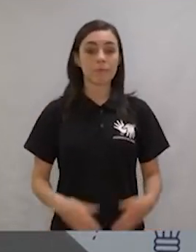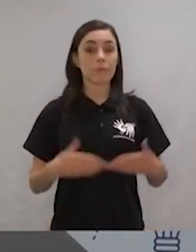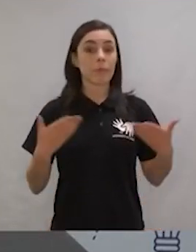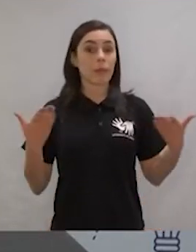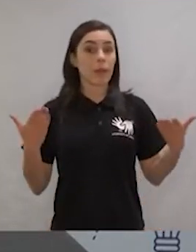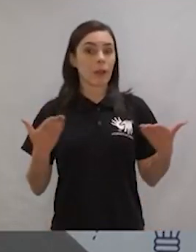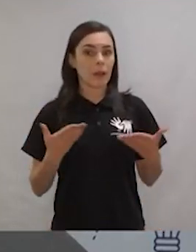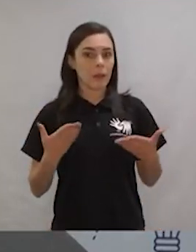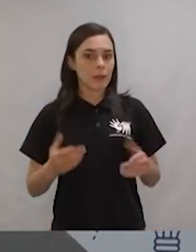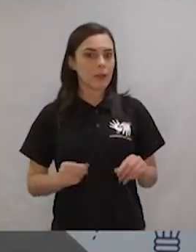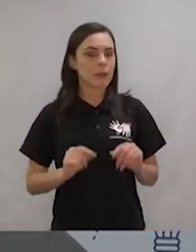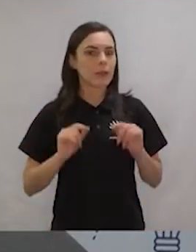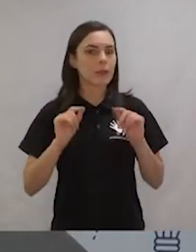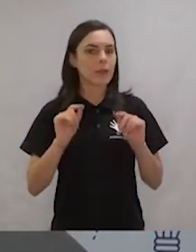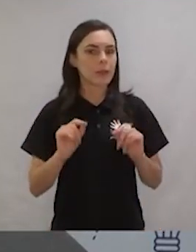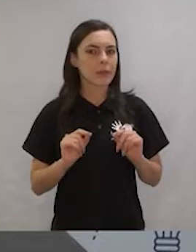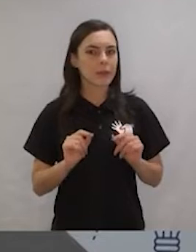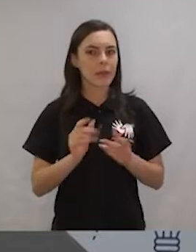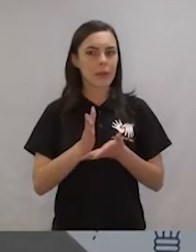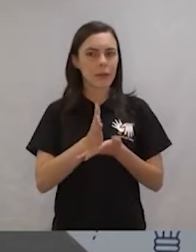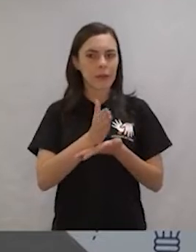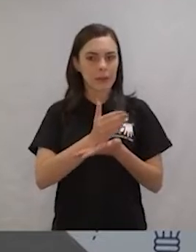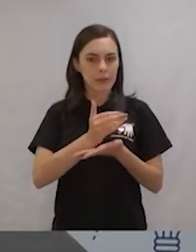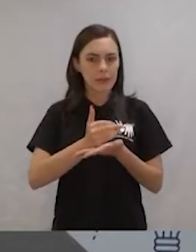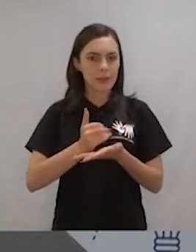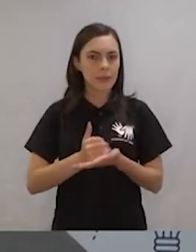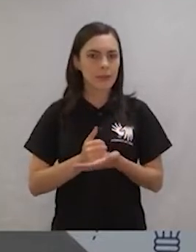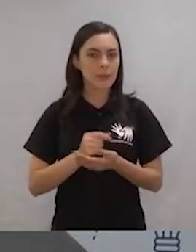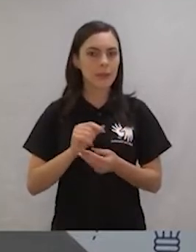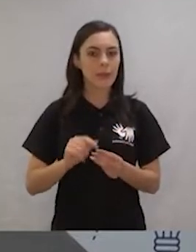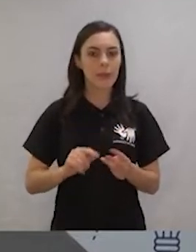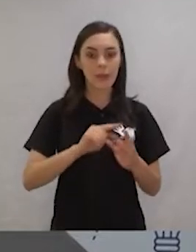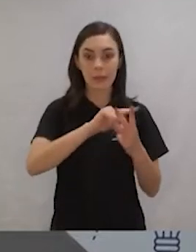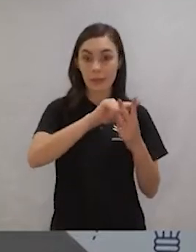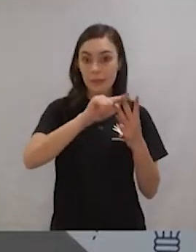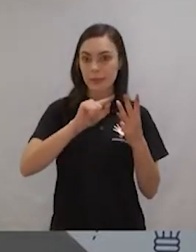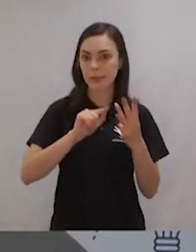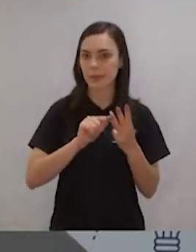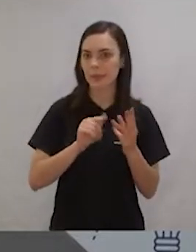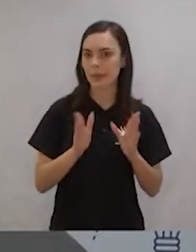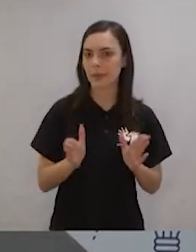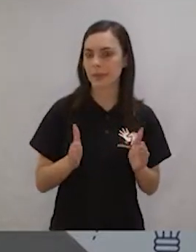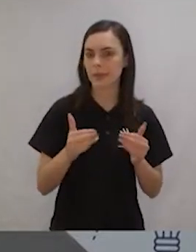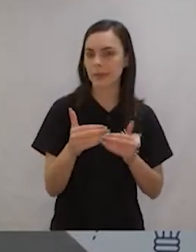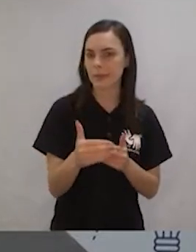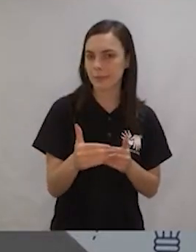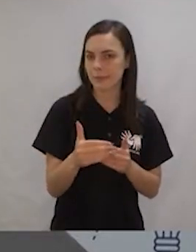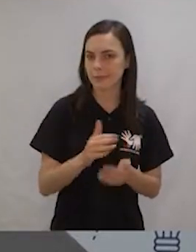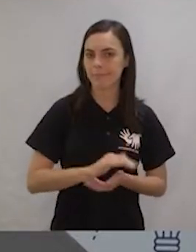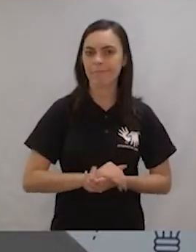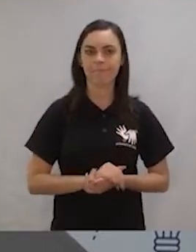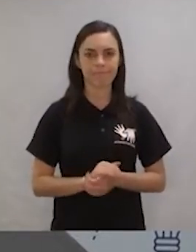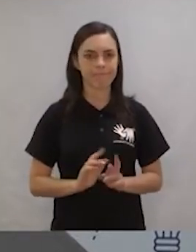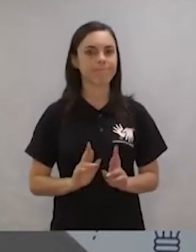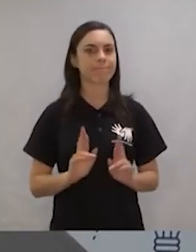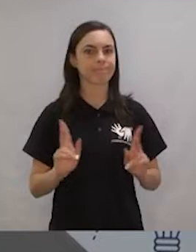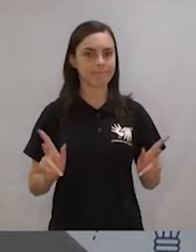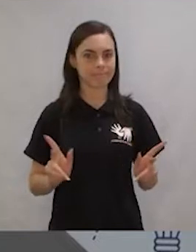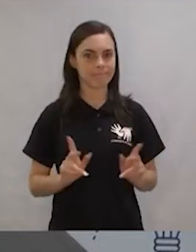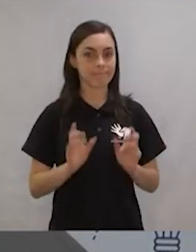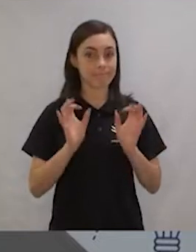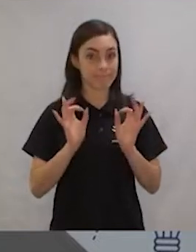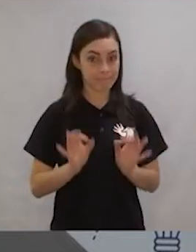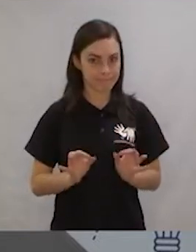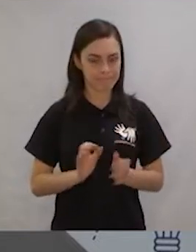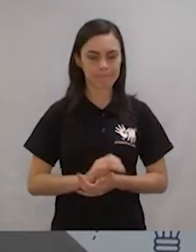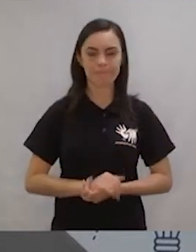Olha agora, nós estamos tendo que dividir em 3 objetos